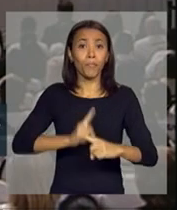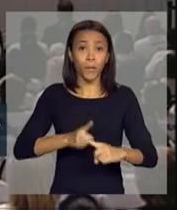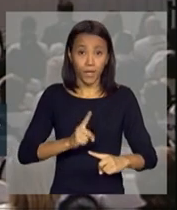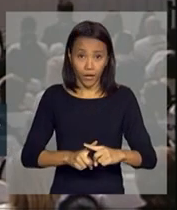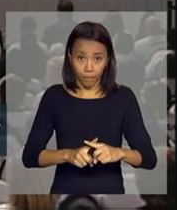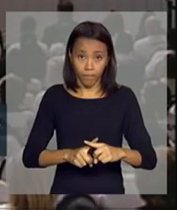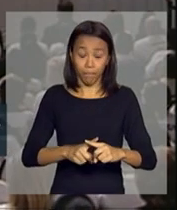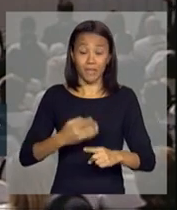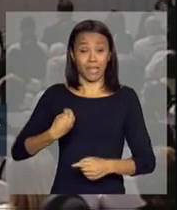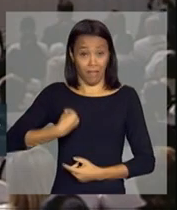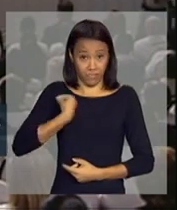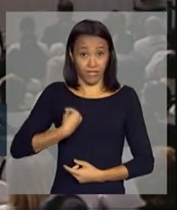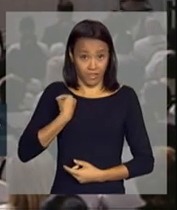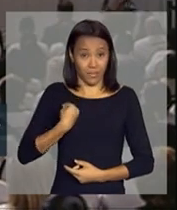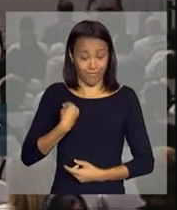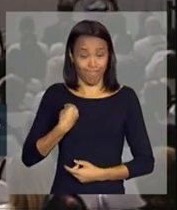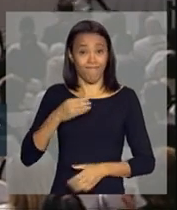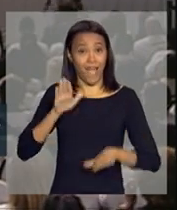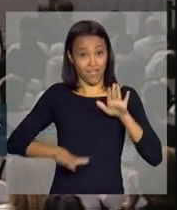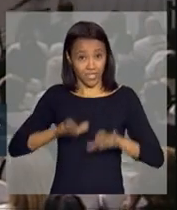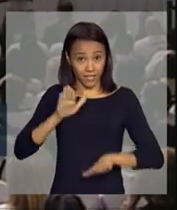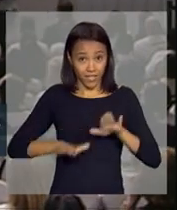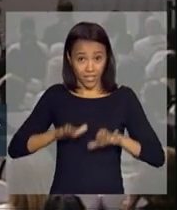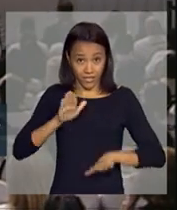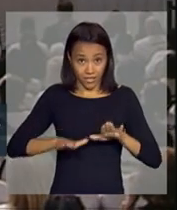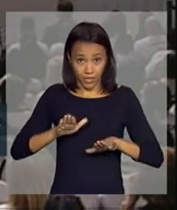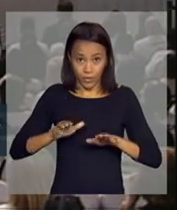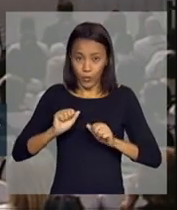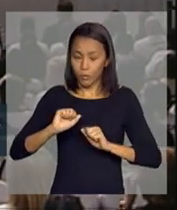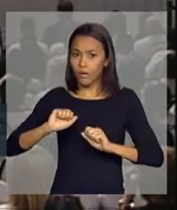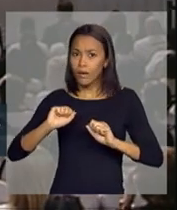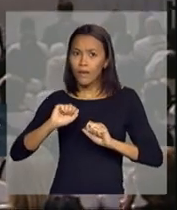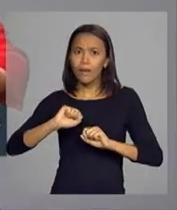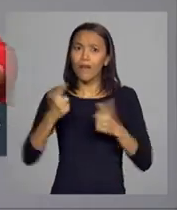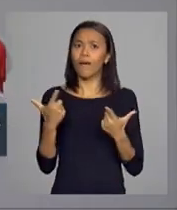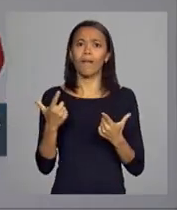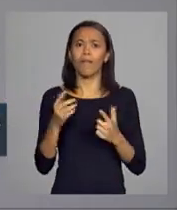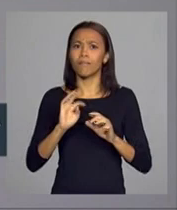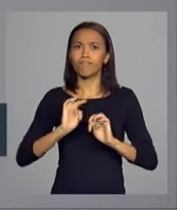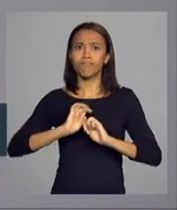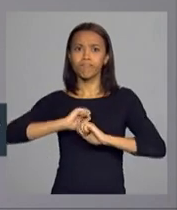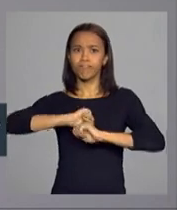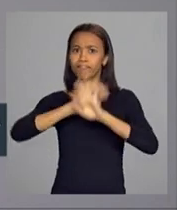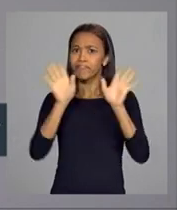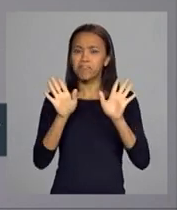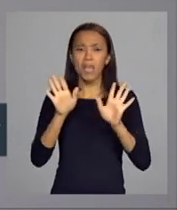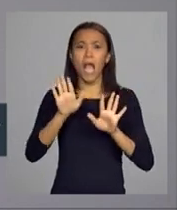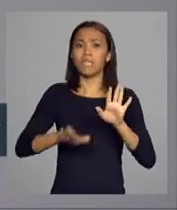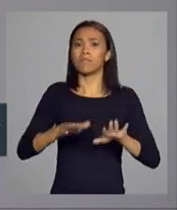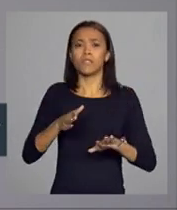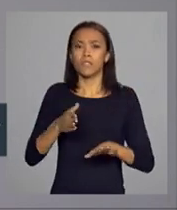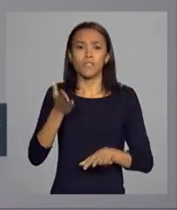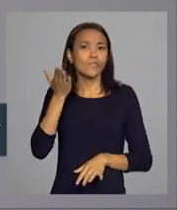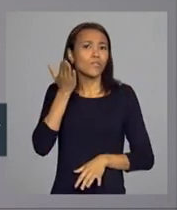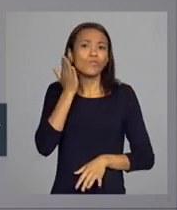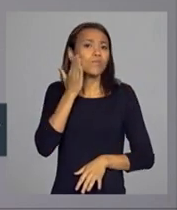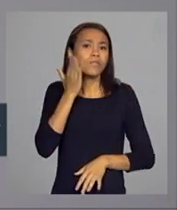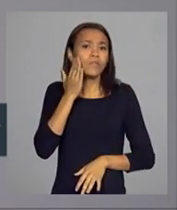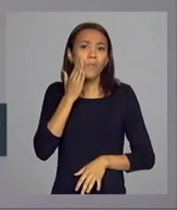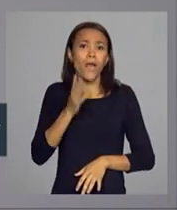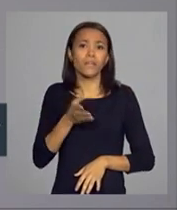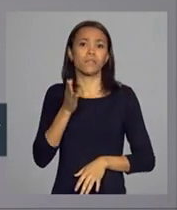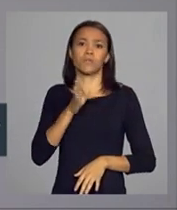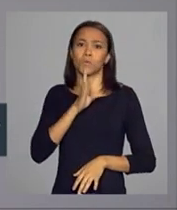vida, às vezes, o óbvio ululante não é reconhecido